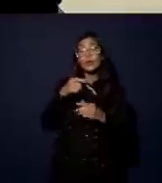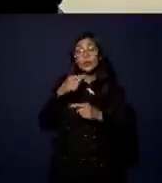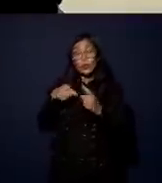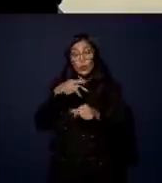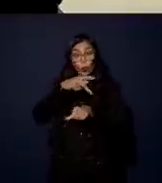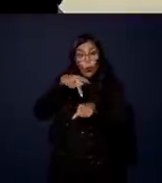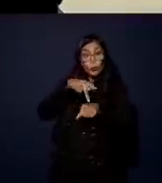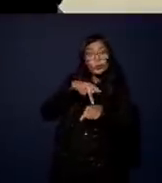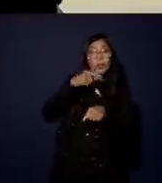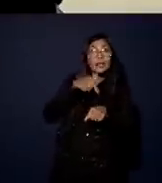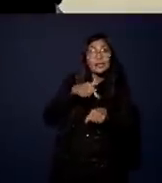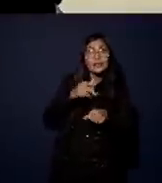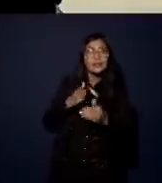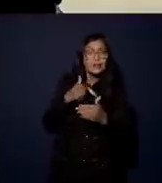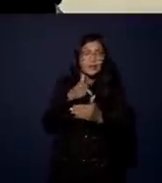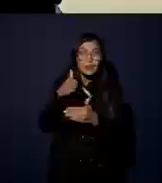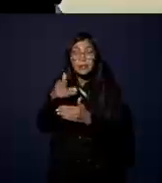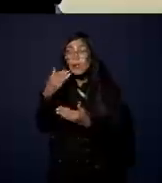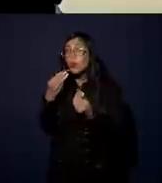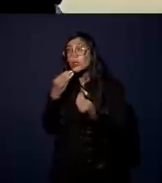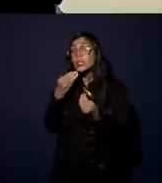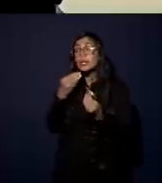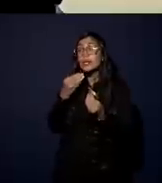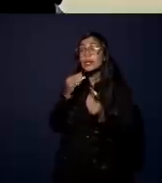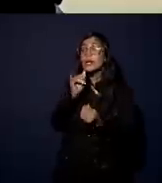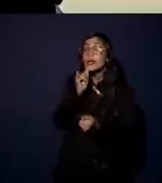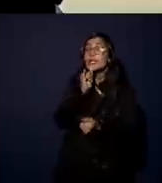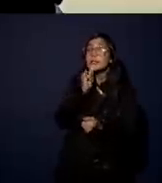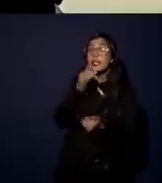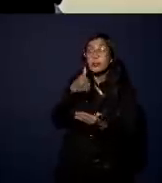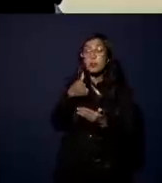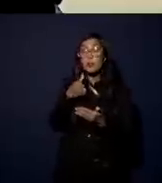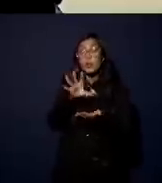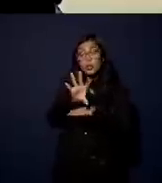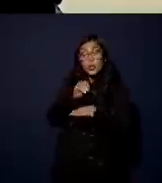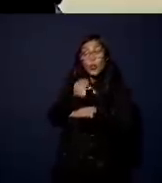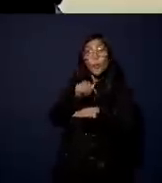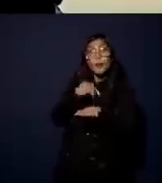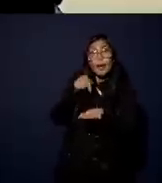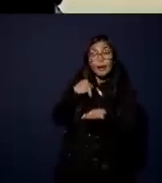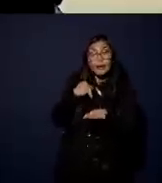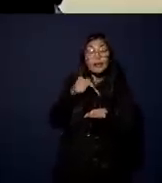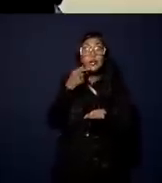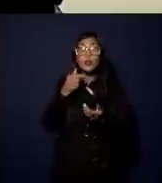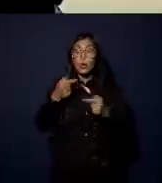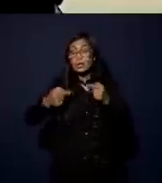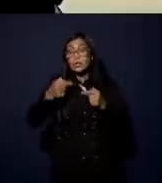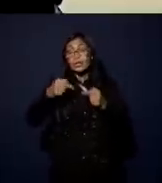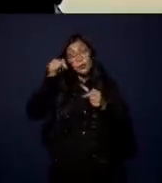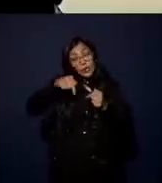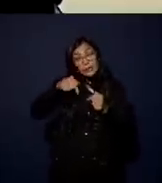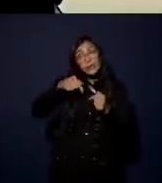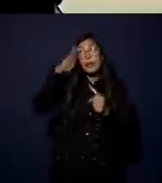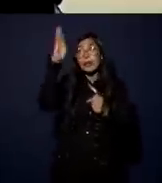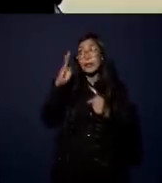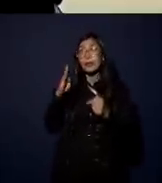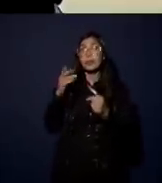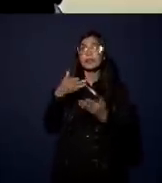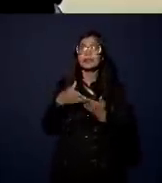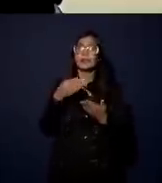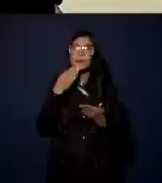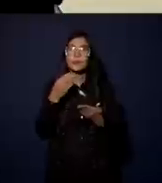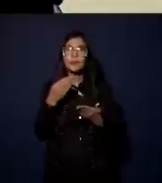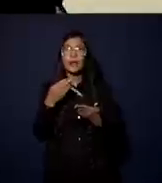para tirar de lição do modelo de negócios deles e ao mesmo tempo os desafios que eles têm para operar aqui no país primeiro dizer que